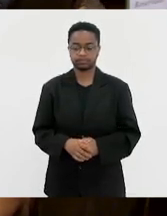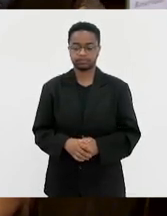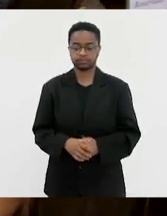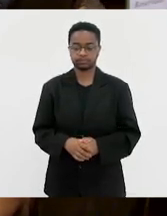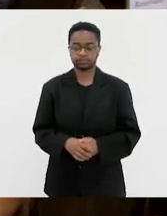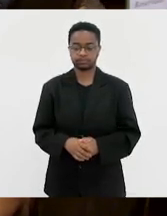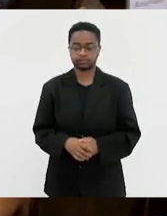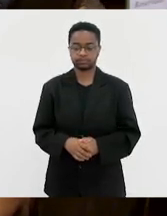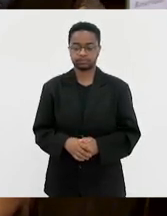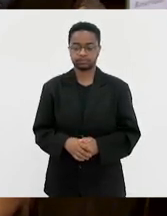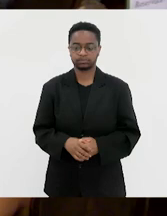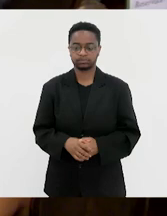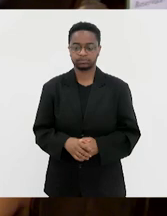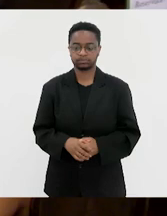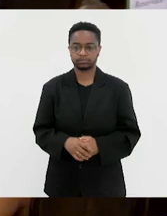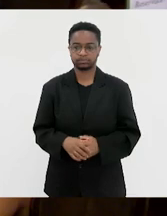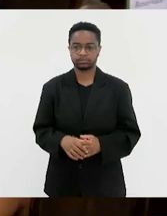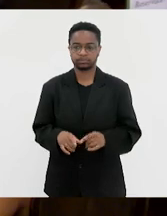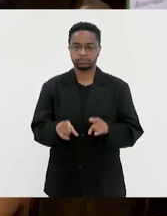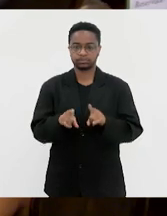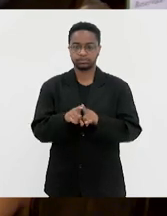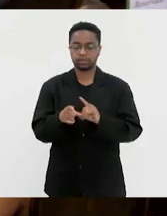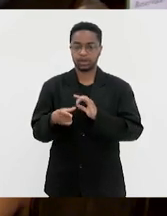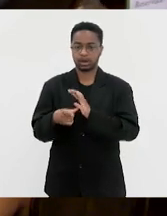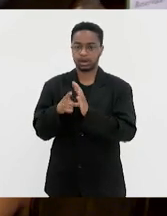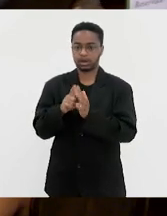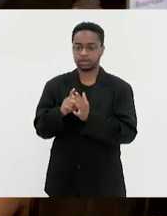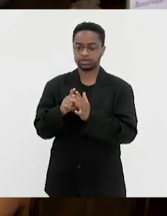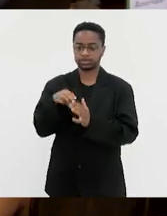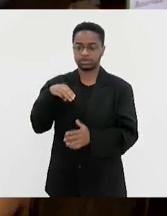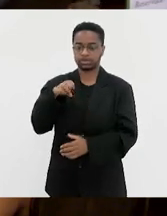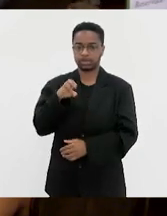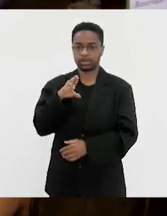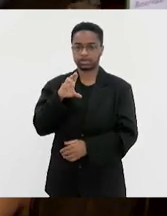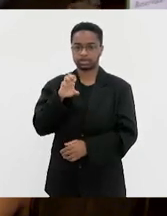Antes também falar, antes do Marcelo falar,